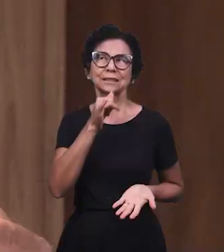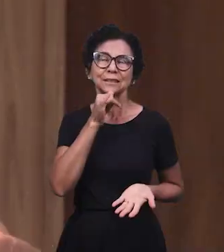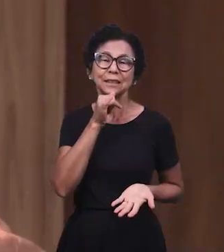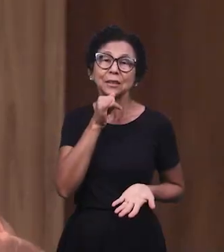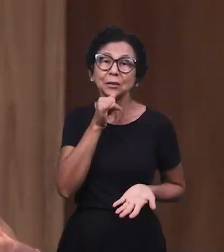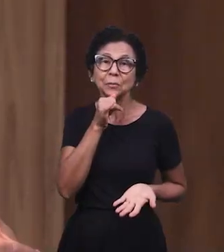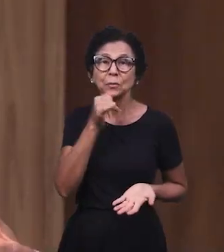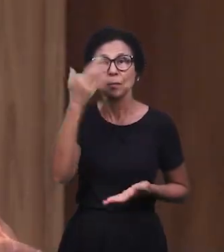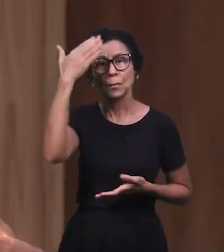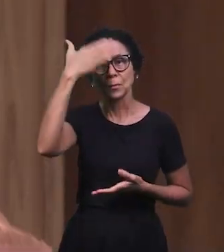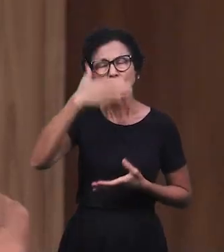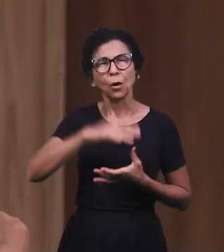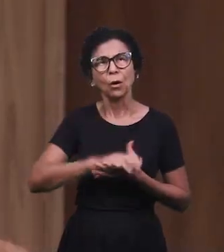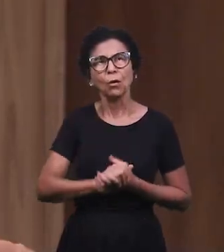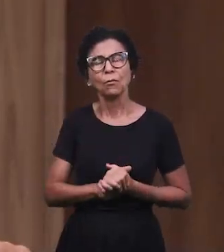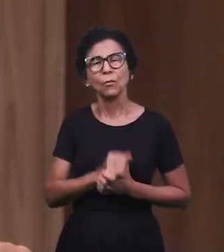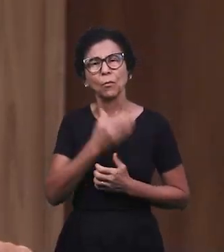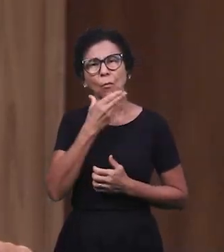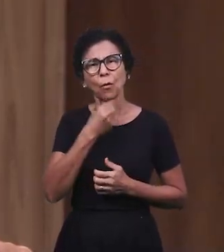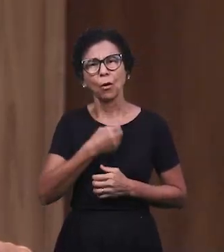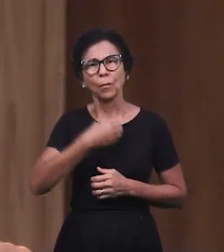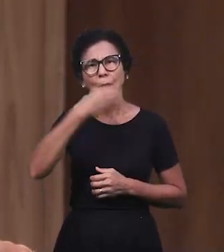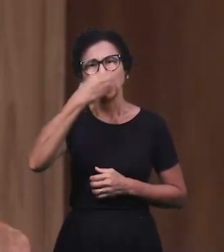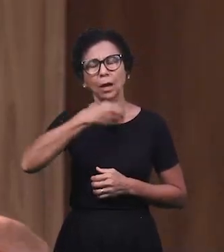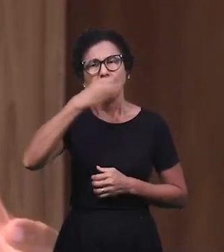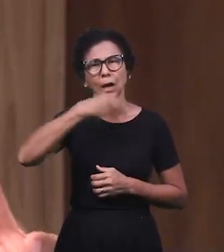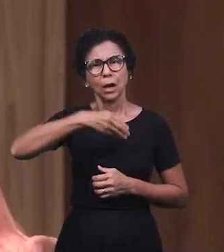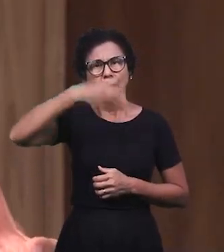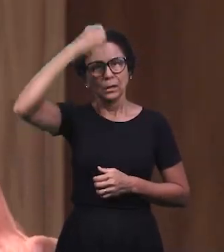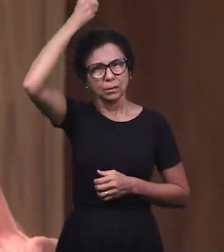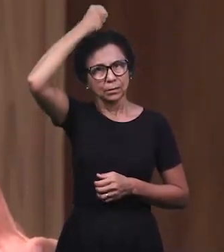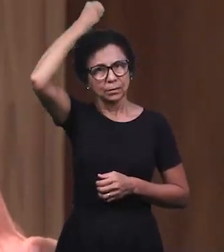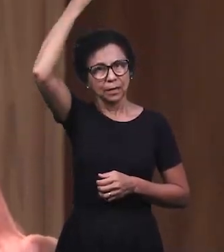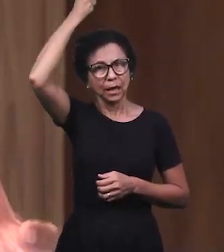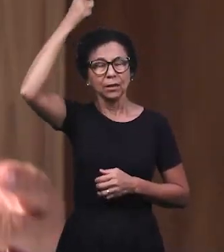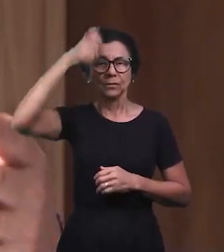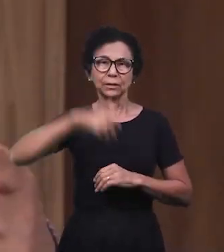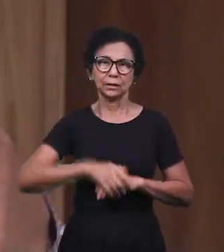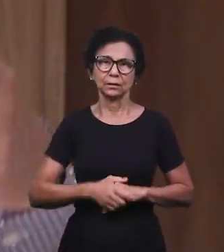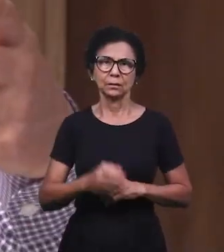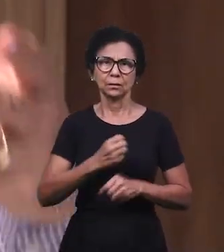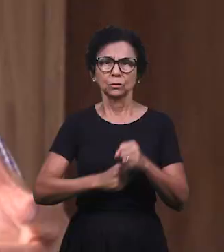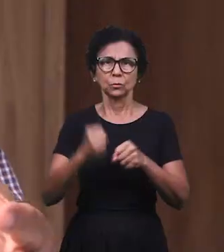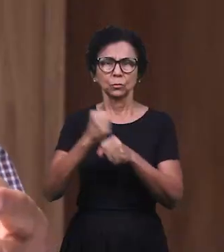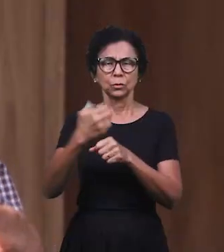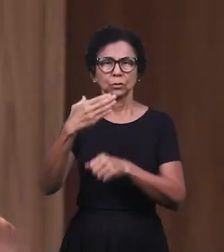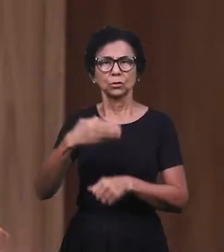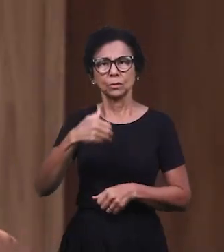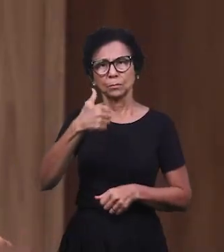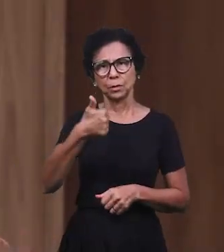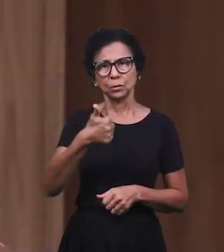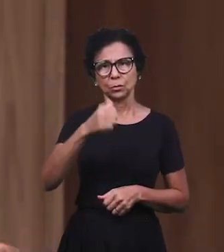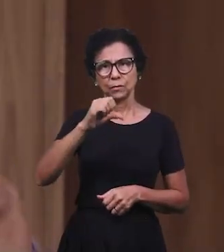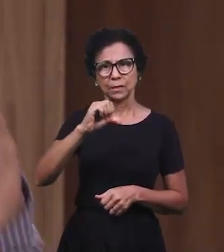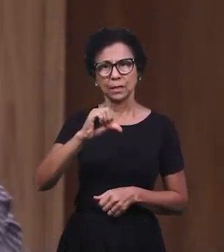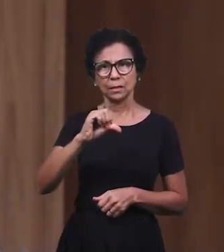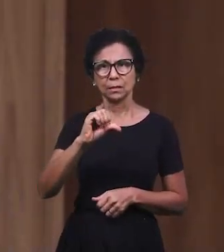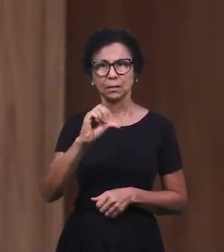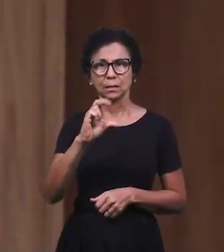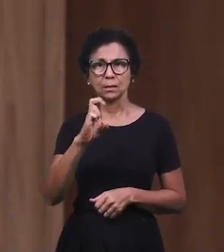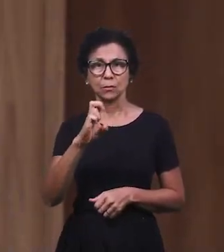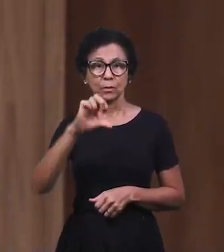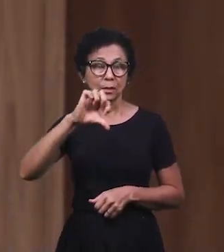que Darwin, em 1859, ele não tinha. né? Porque ele não entrou na célula.